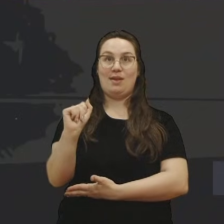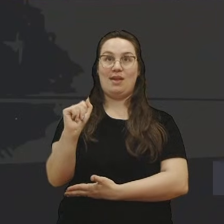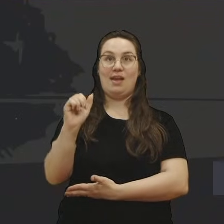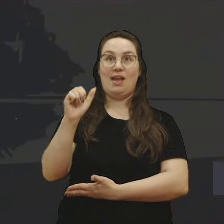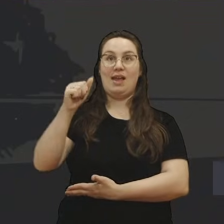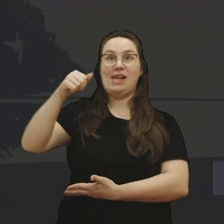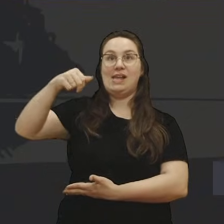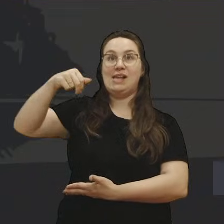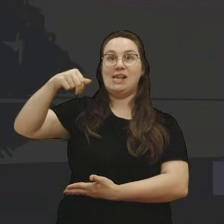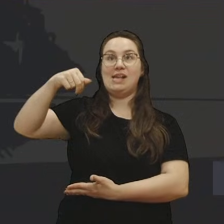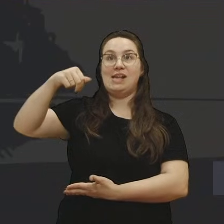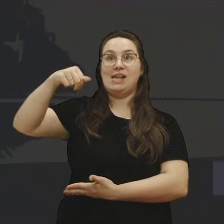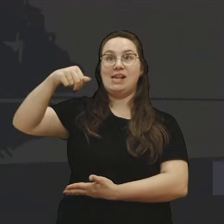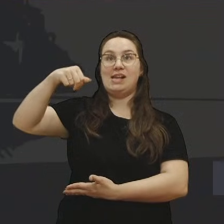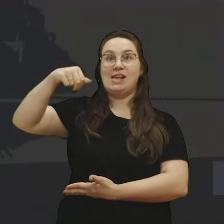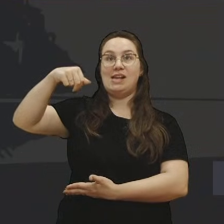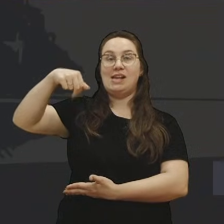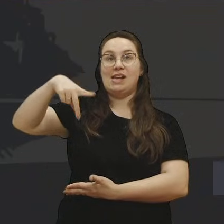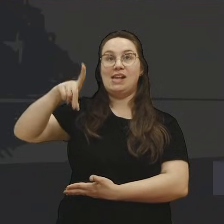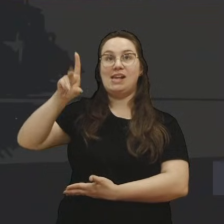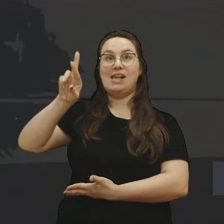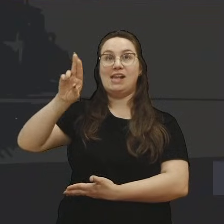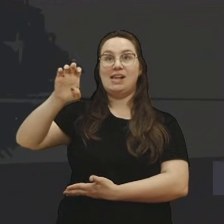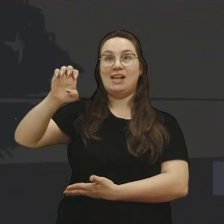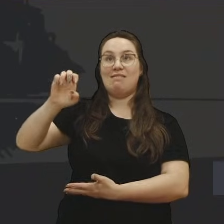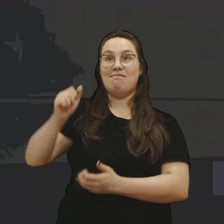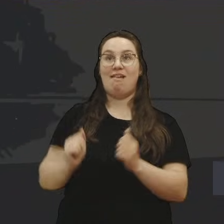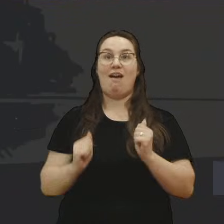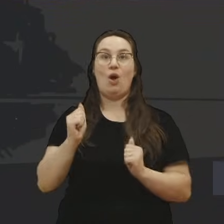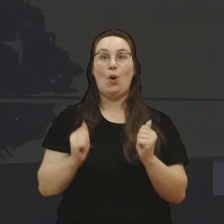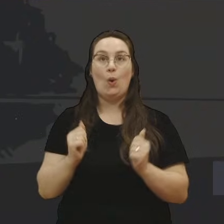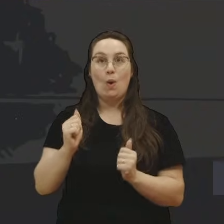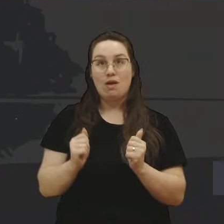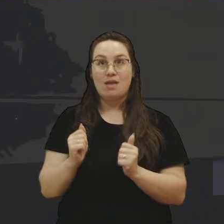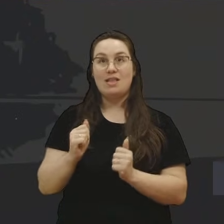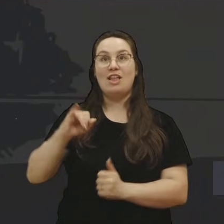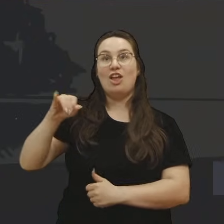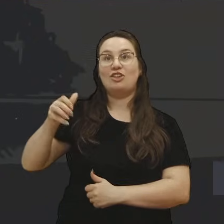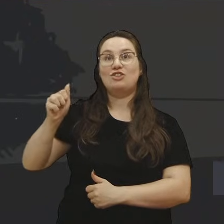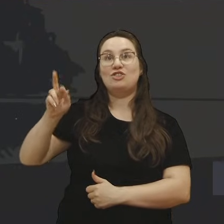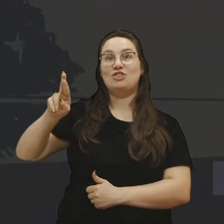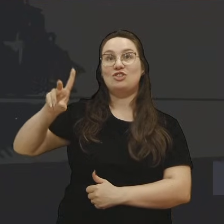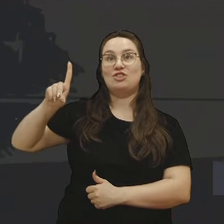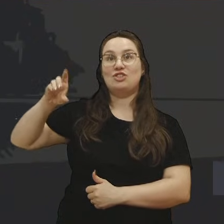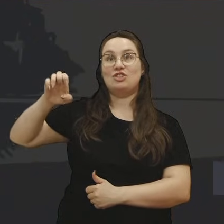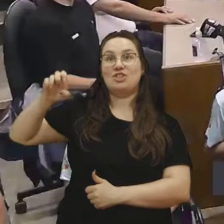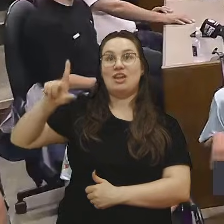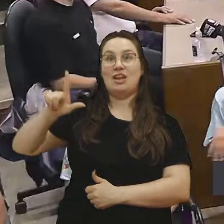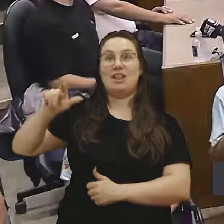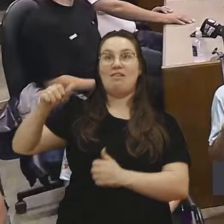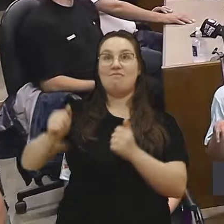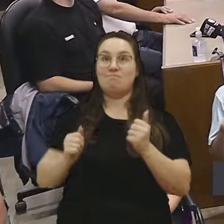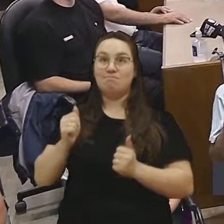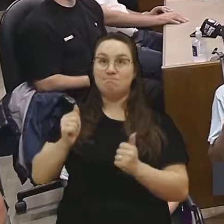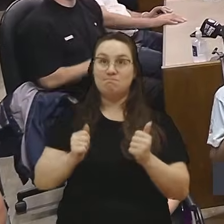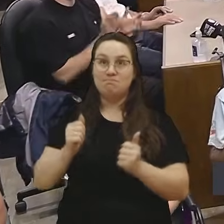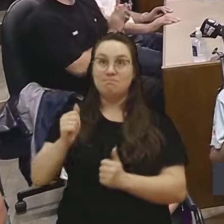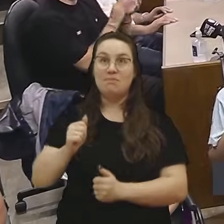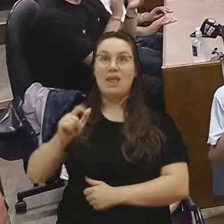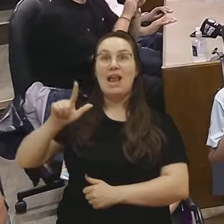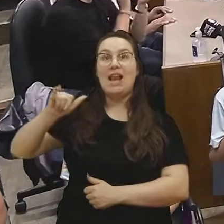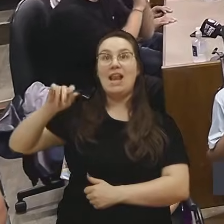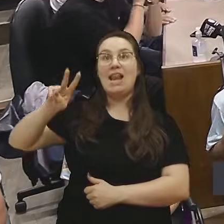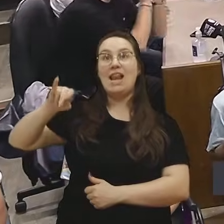André Lima da Silva, do atletismo corrida, Jardel Paim, do atletismo corrida,